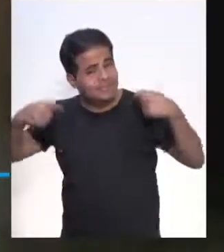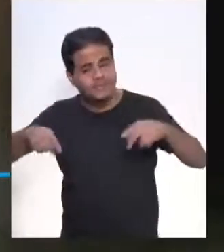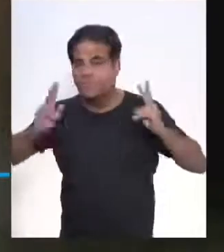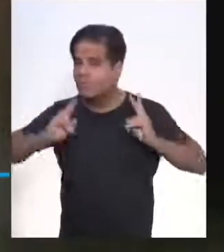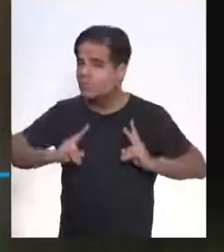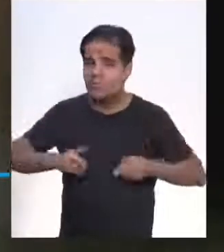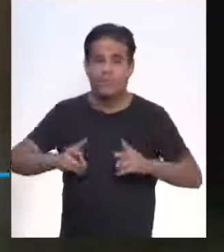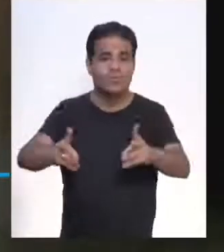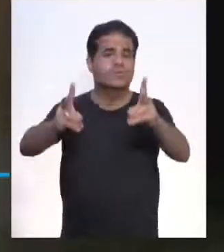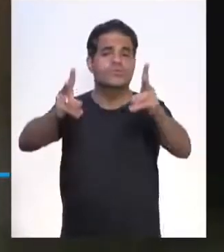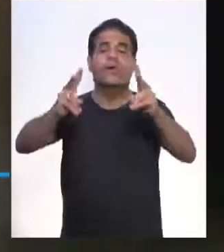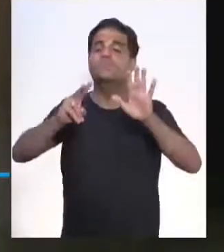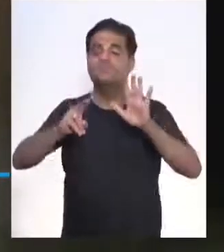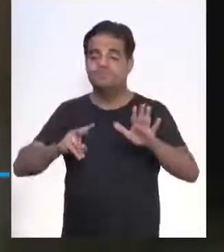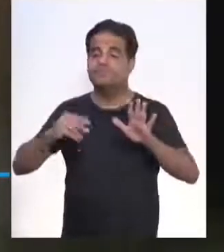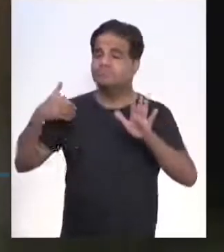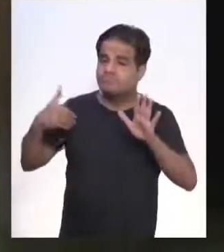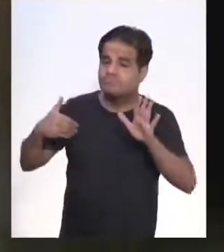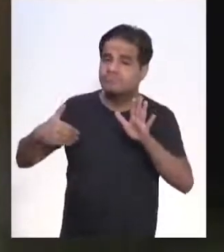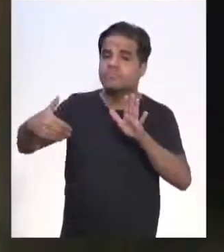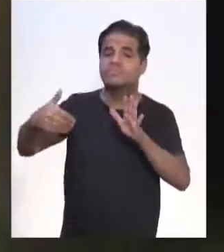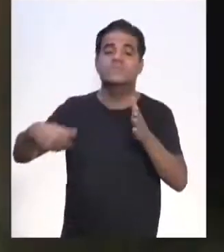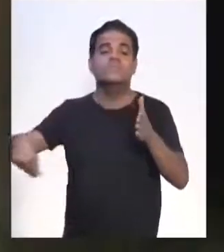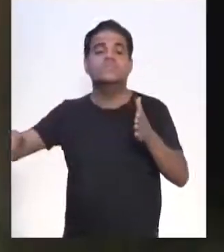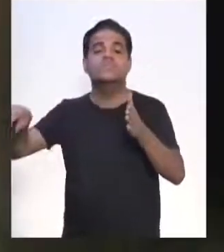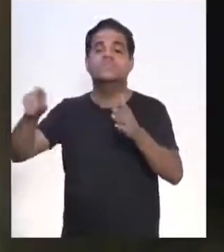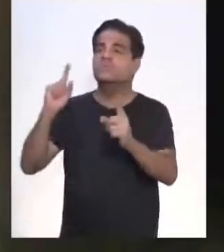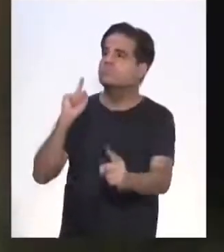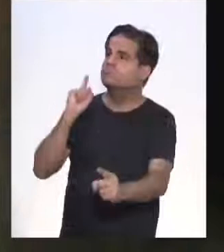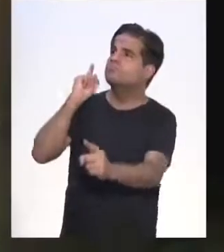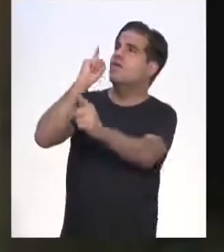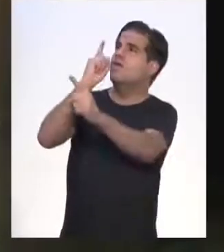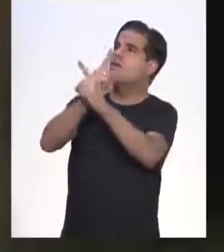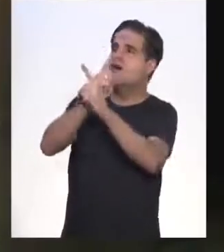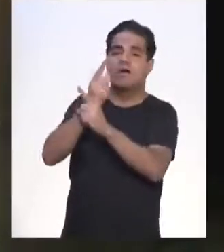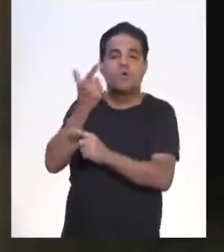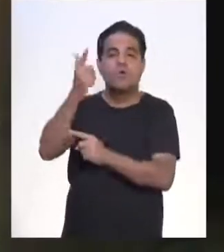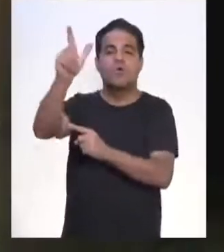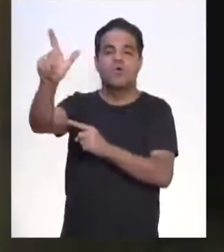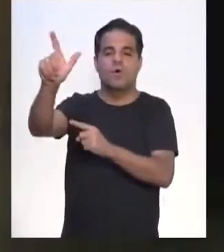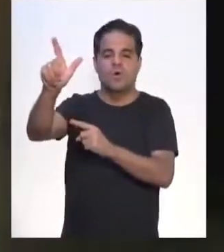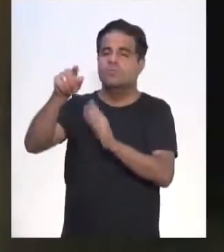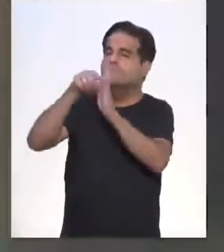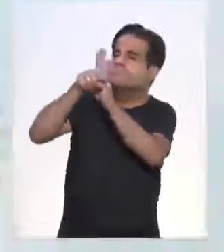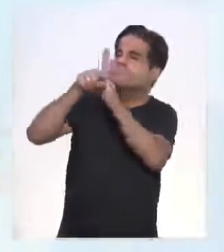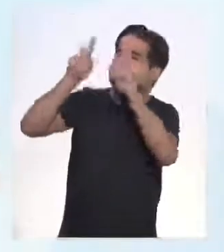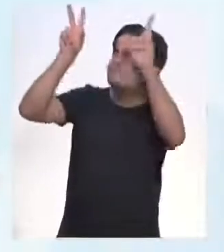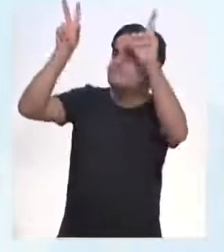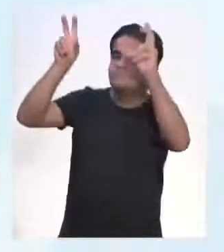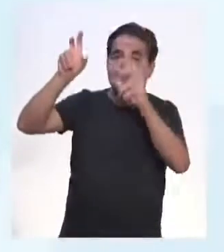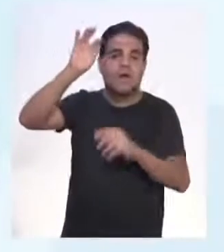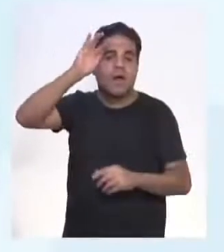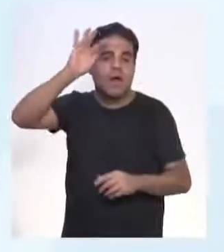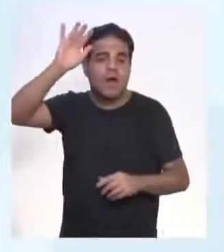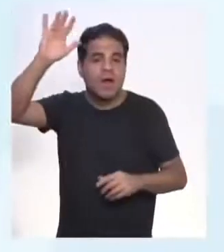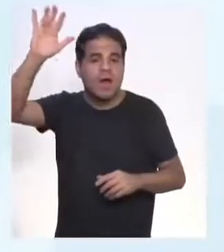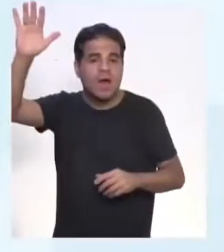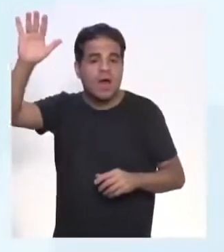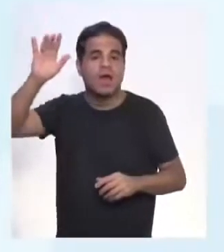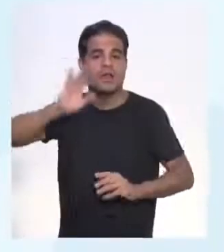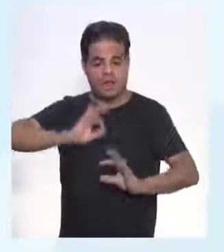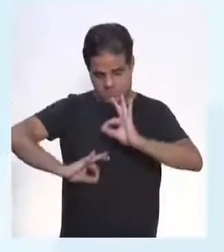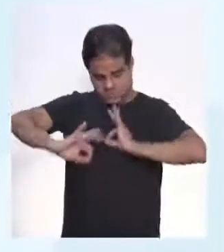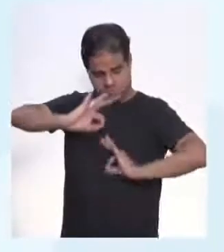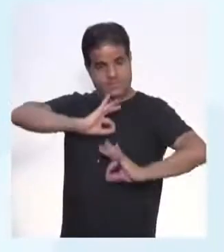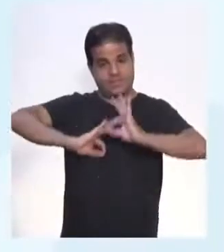E aí, seguindo, a gente encontra então um outro ramo da investigação filosófica, que é a estética,